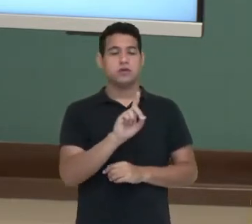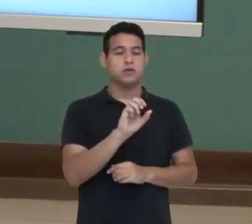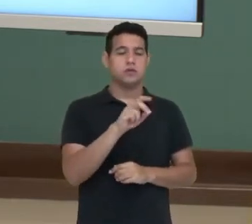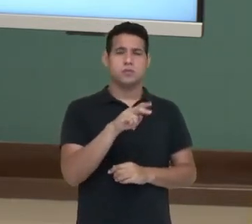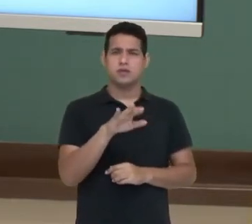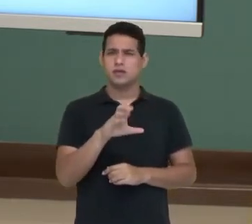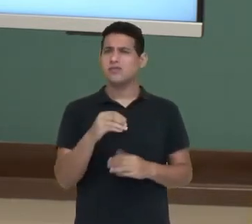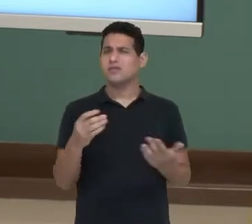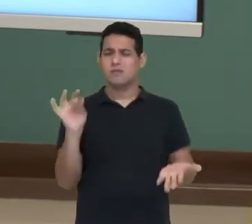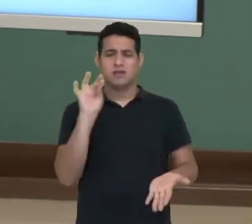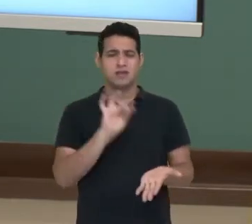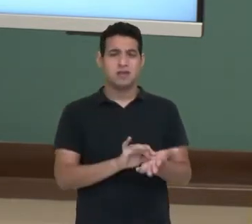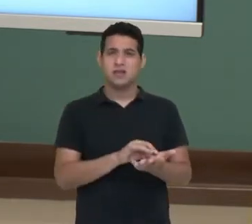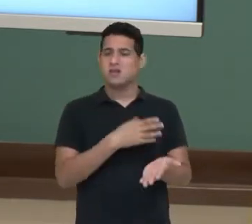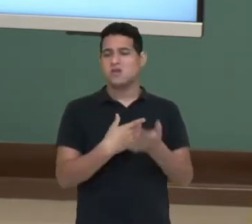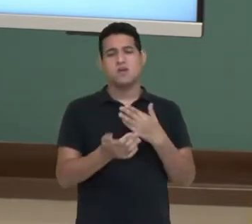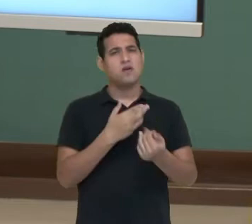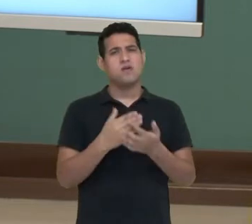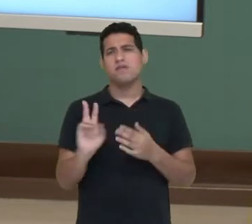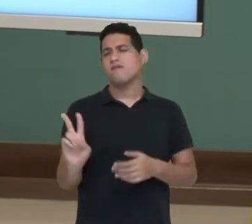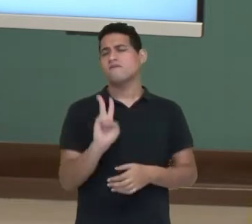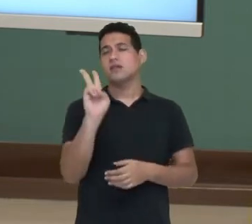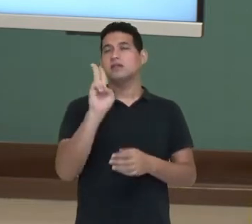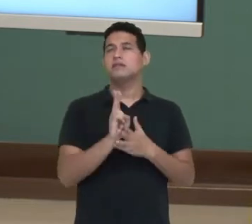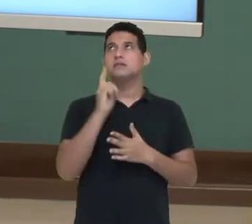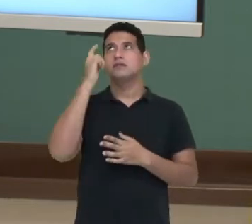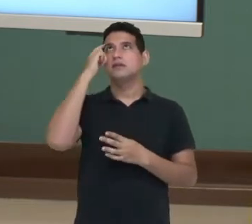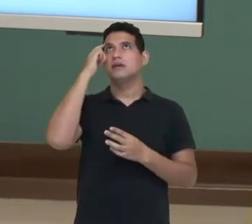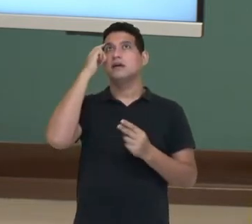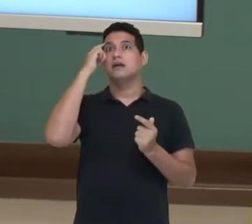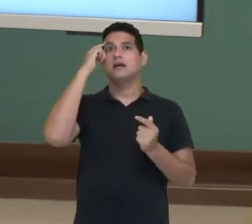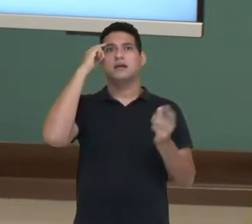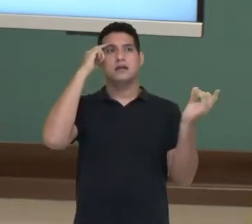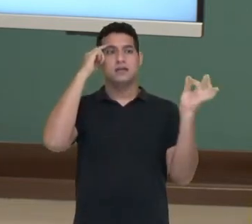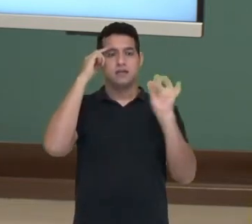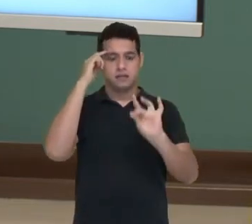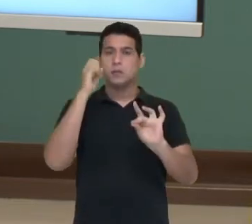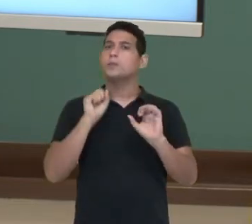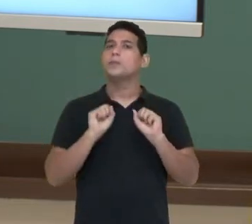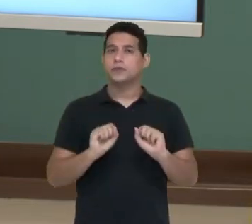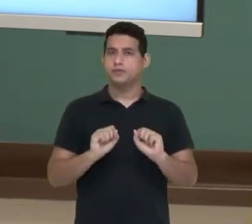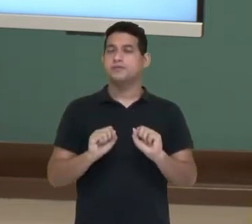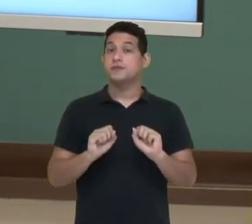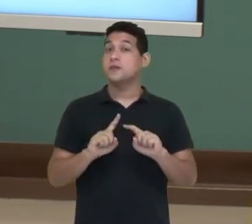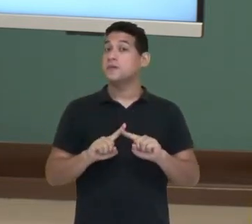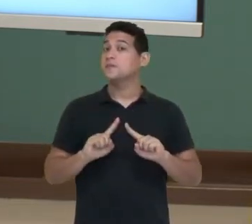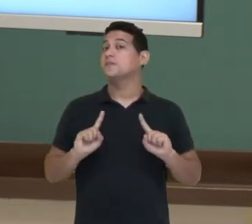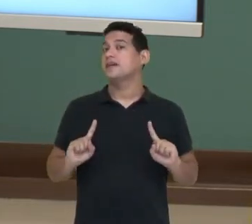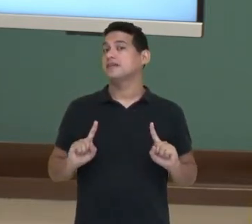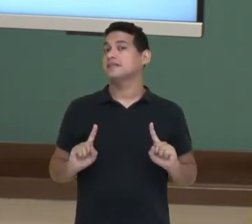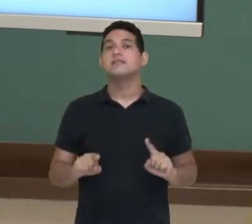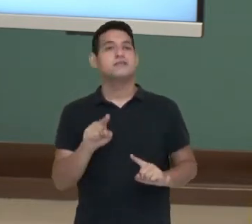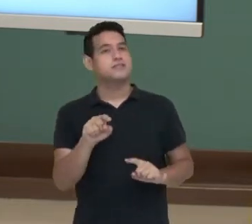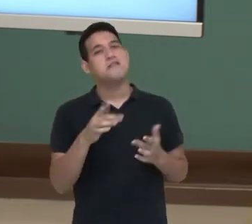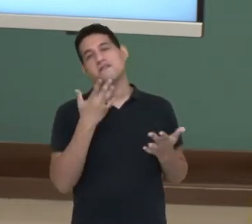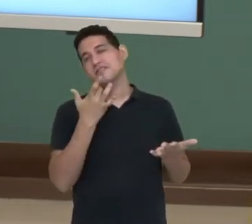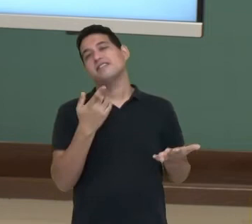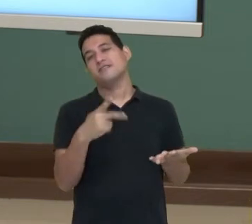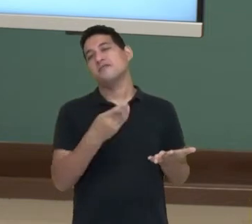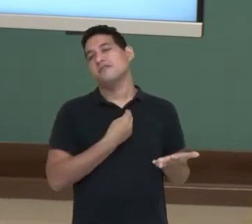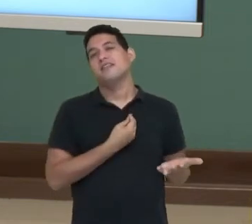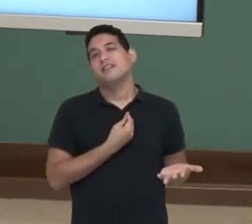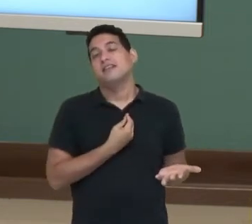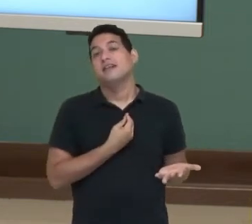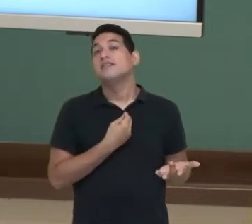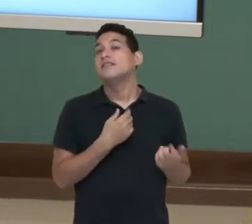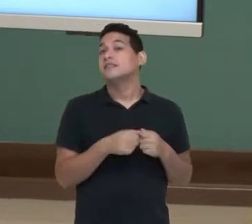normalmente é real, qualquer valor que passe pela sua cabecinha, você pode colocar aqui. Claro que você vai facilitar a sua vida, né? Vai